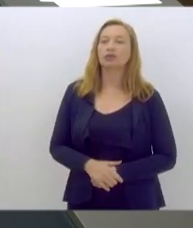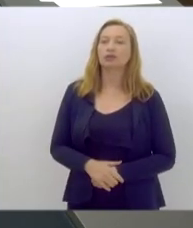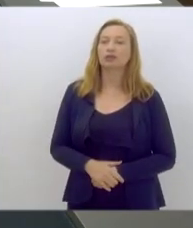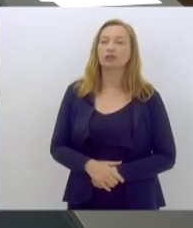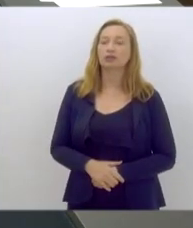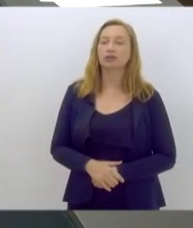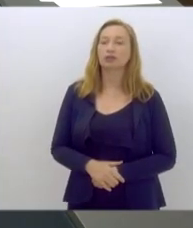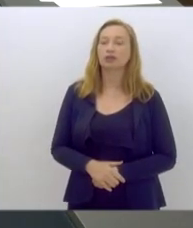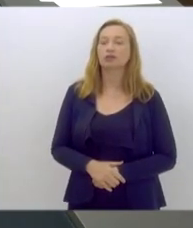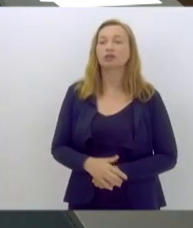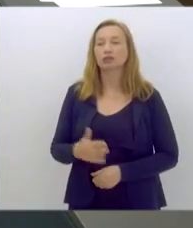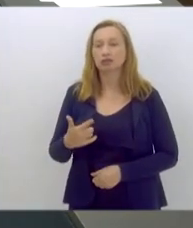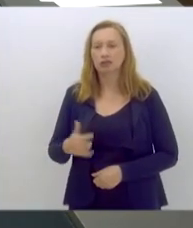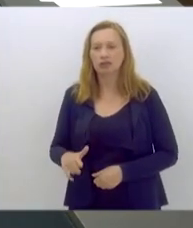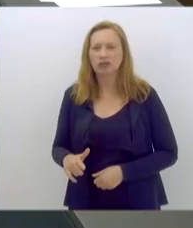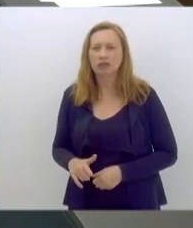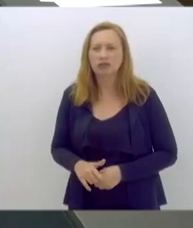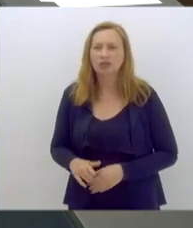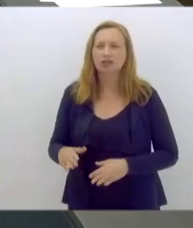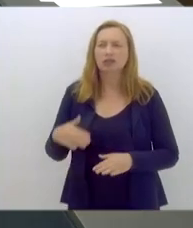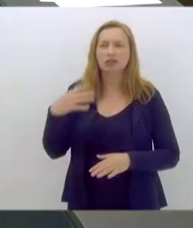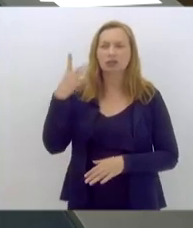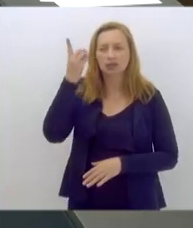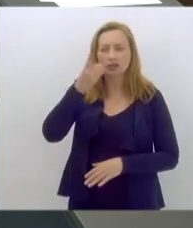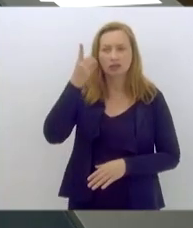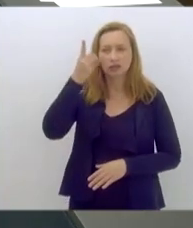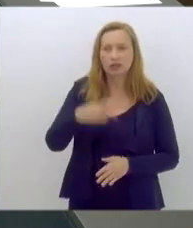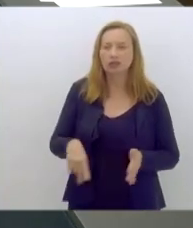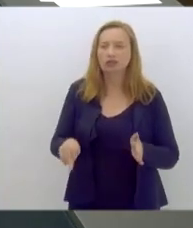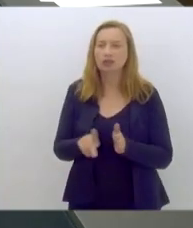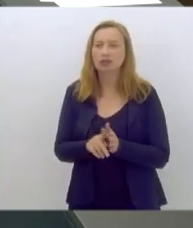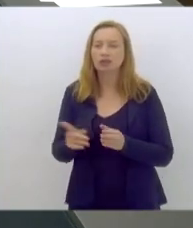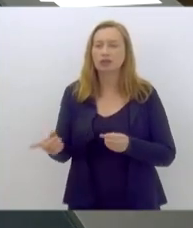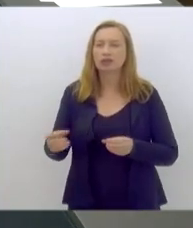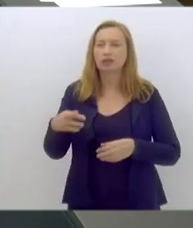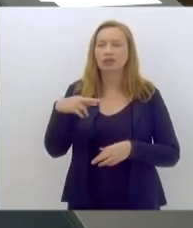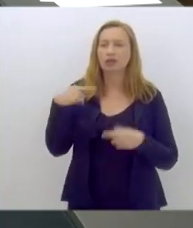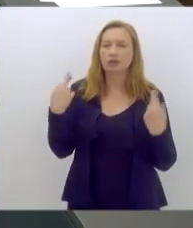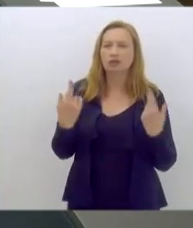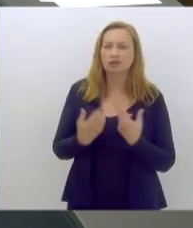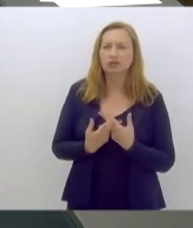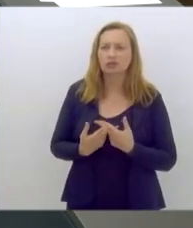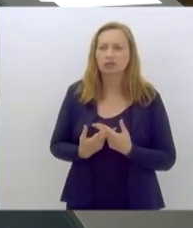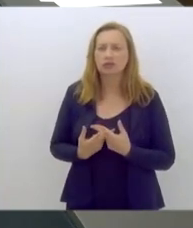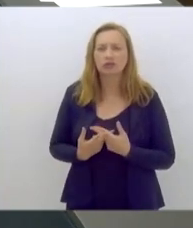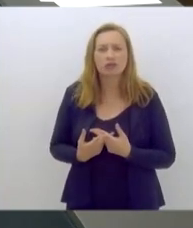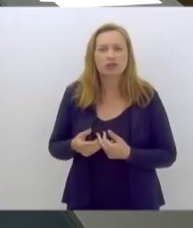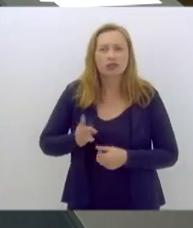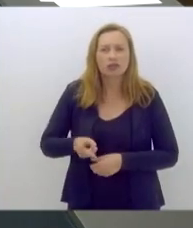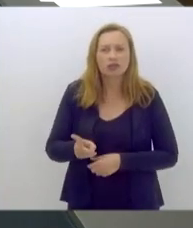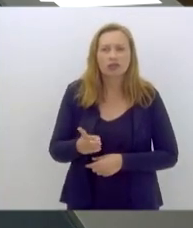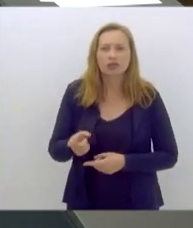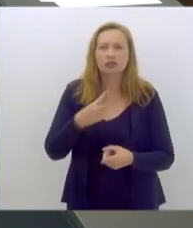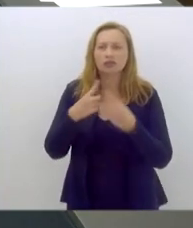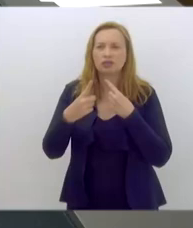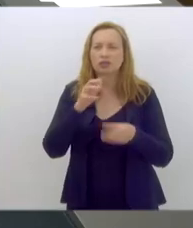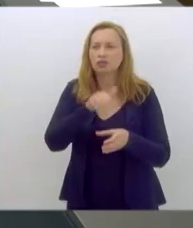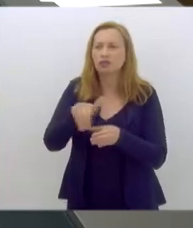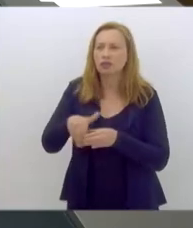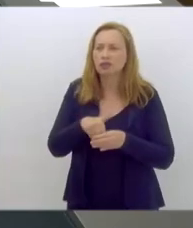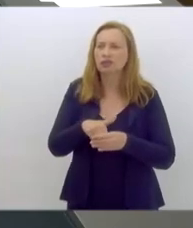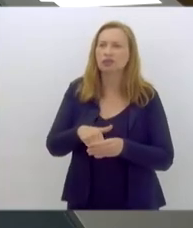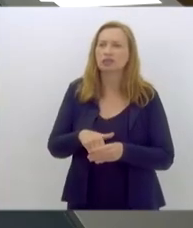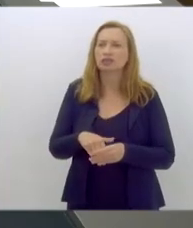reafirmando a convocação dos Senhores deputados e membros dessa comissão para reunião no ato seguido com a finalidade de excursão e votação